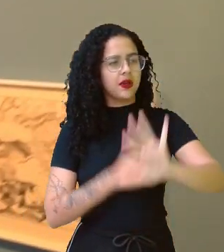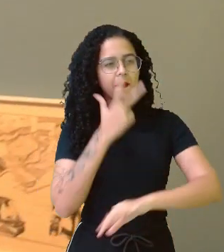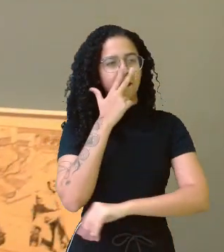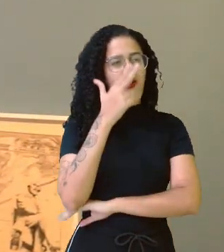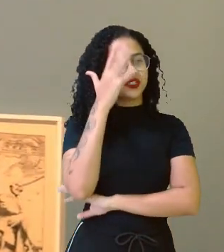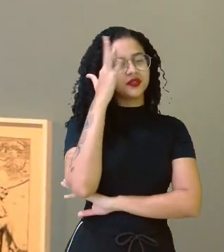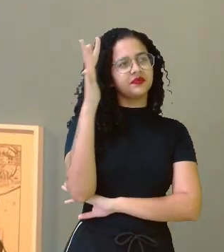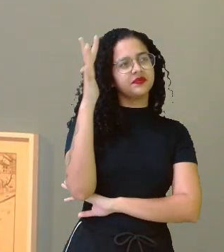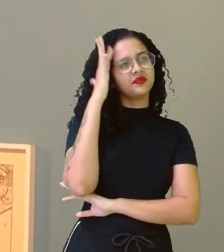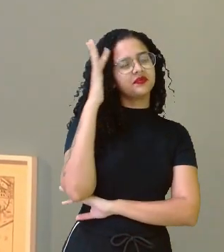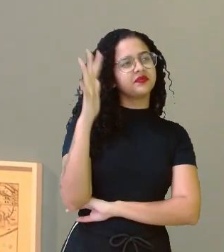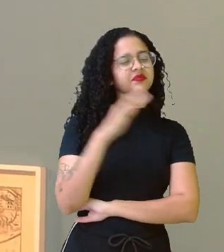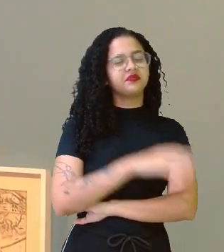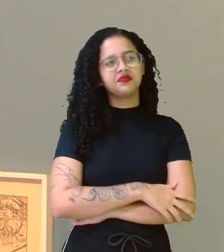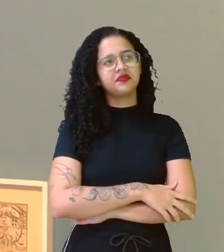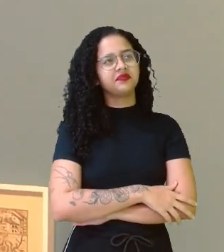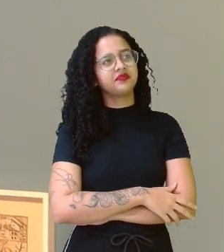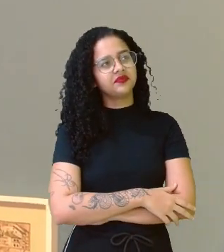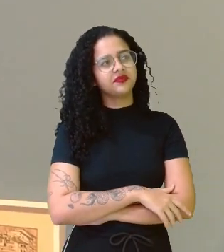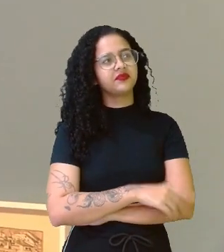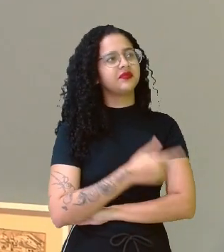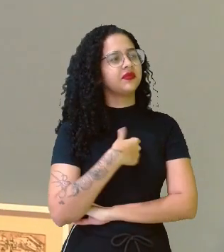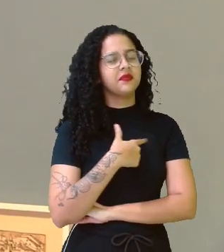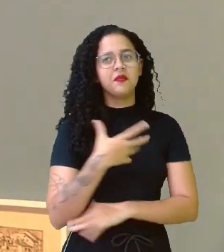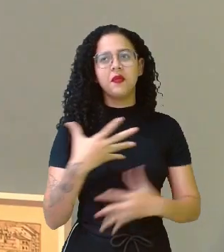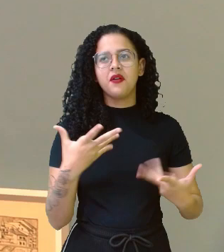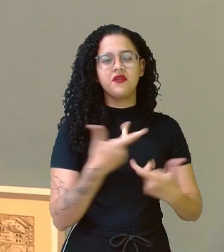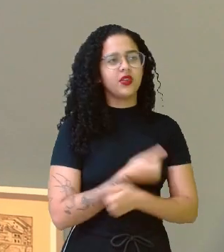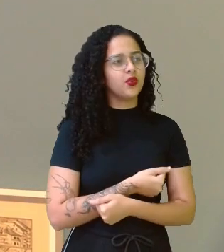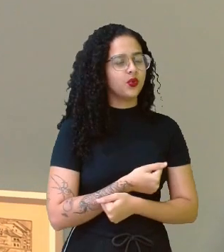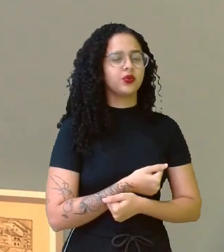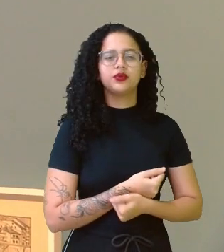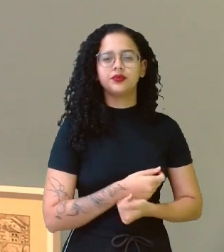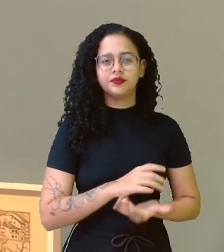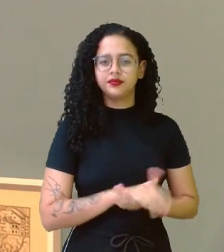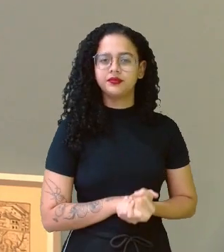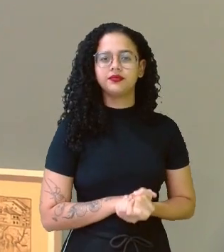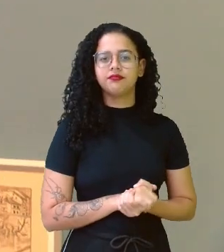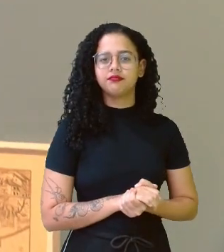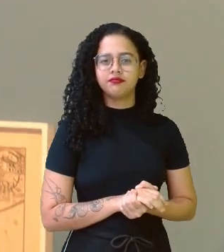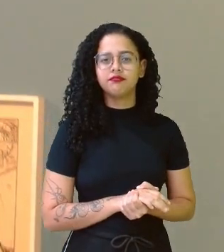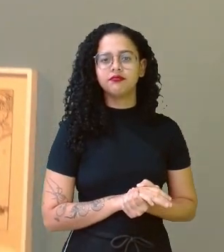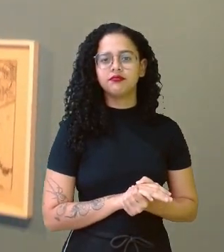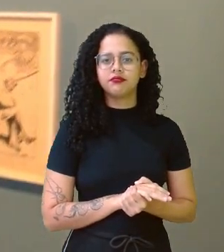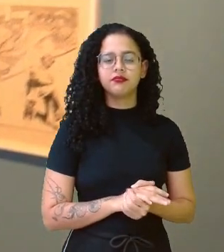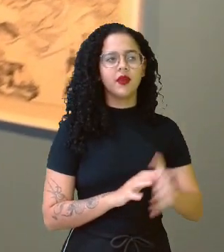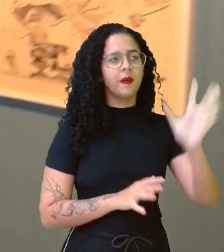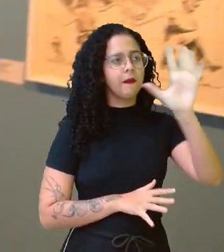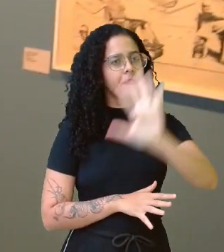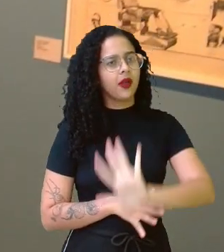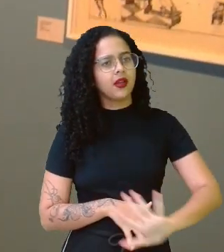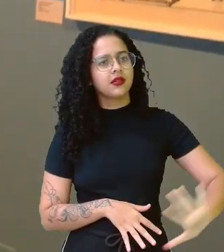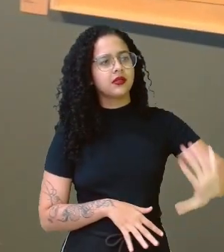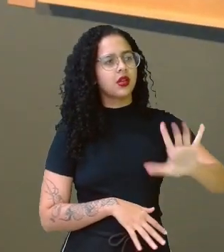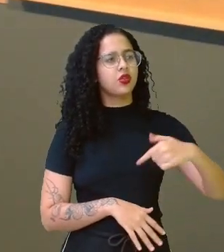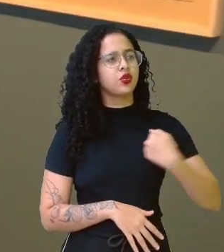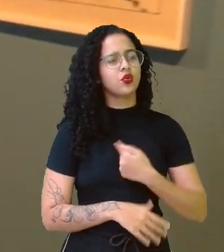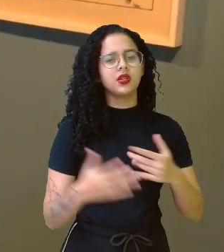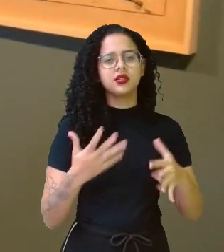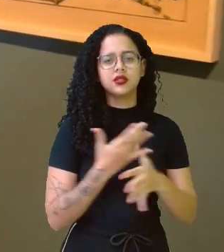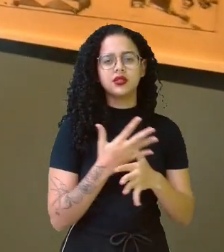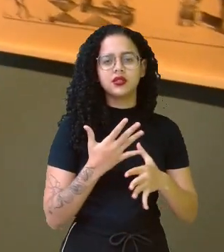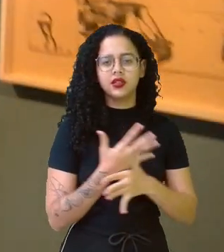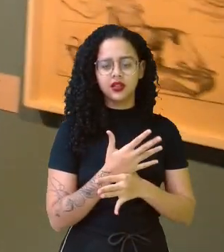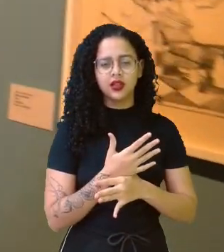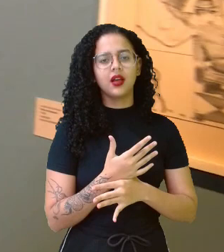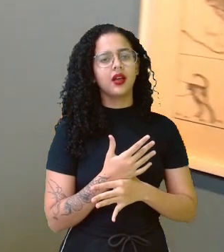subjetividade. Perfeito. O título é maravilhoso. Sim. Né? E aí um pouco das paisagens da nossa cidade, do nosso estado. Fala um